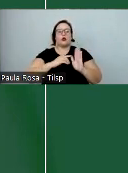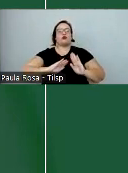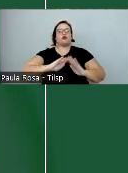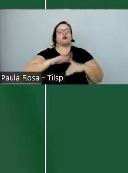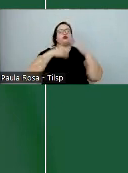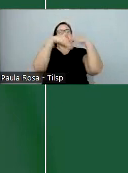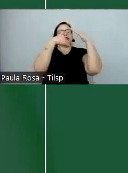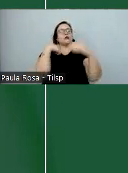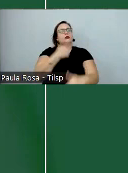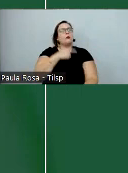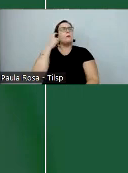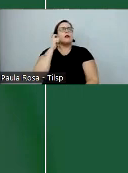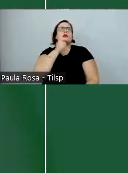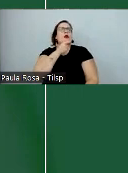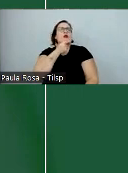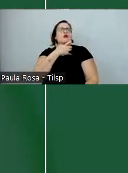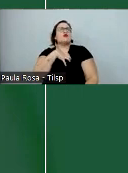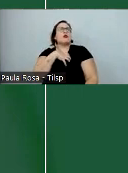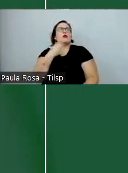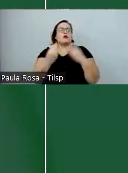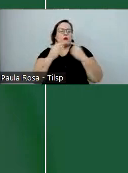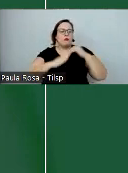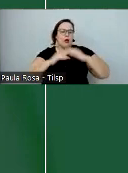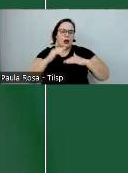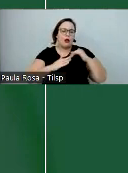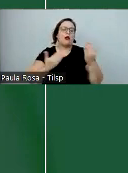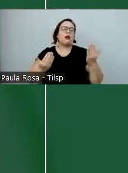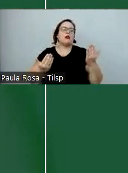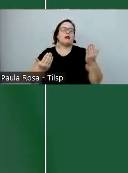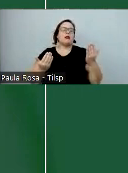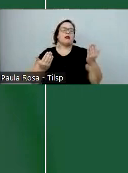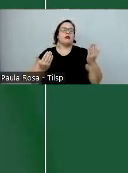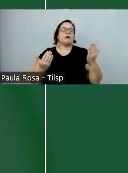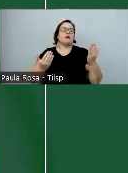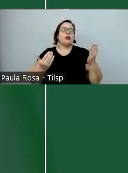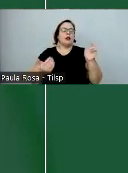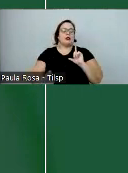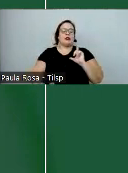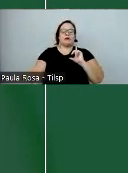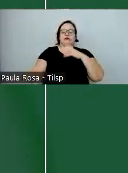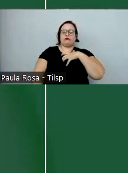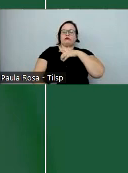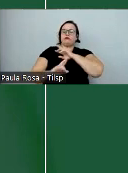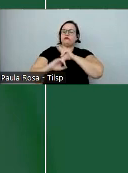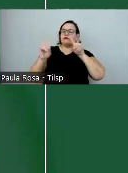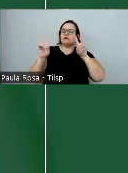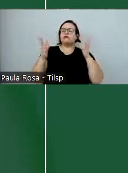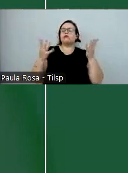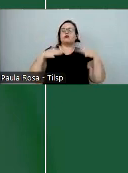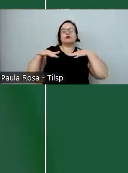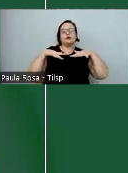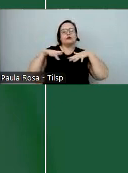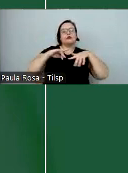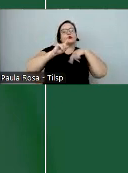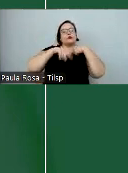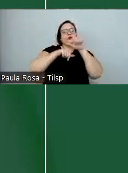criticamente sobre as nossas práticas né temos feitos de diferentes eh eh movimentos para transformar as práticas musicais